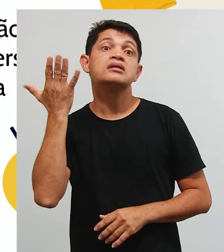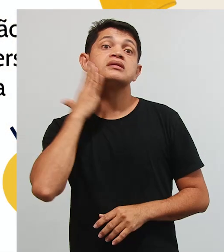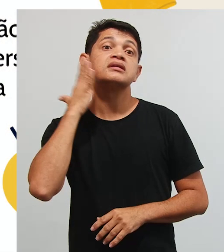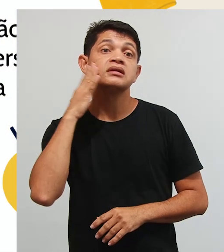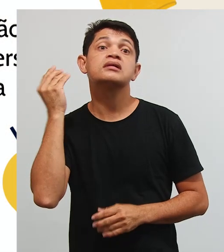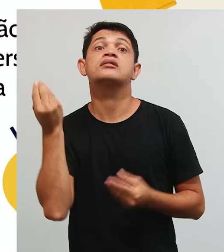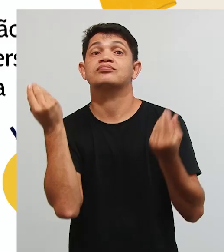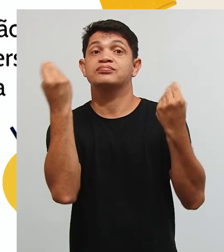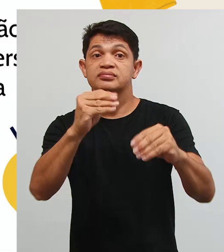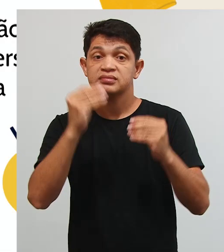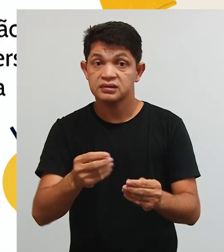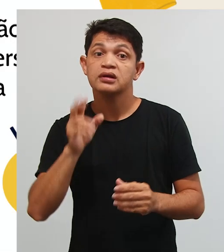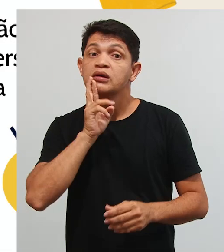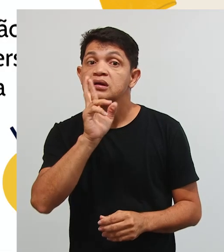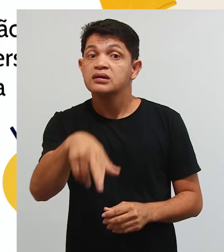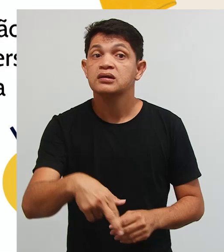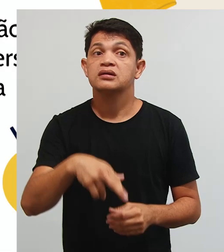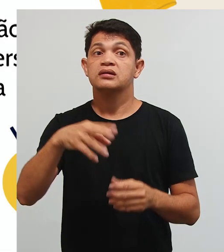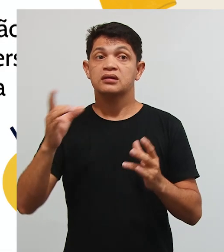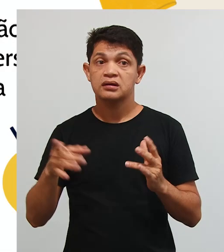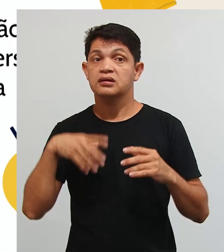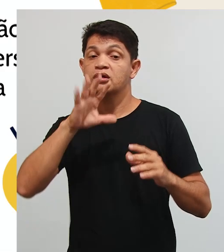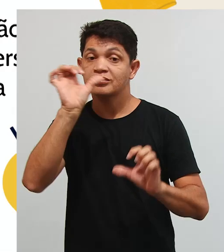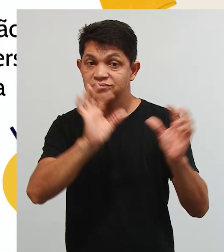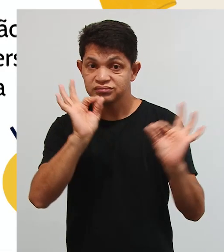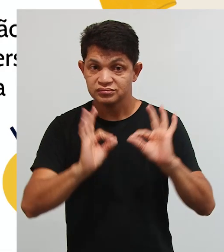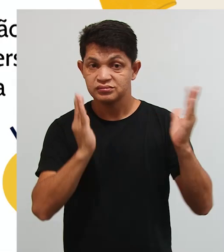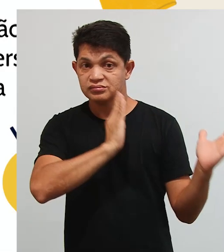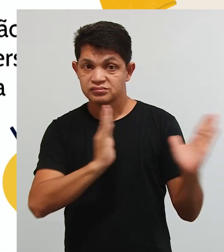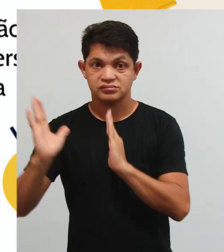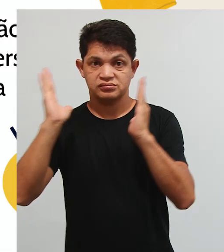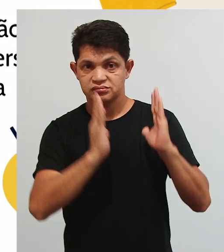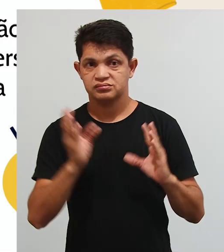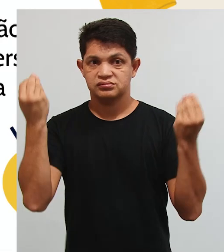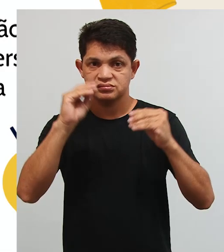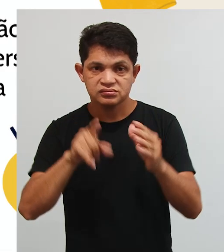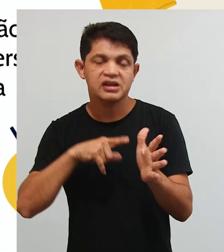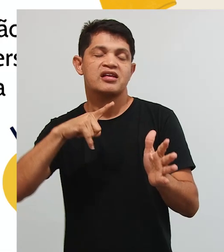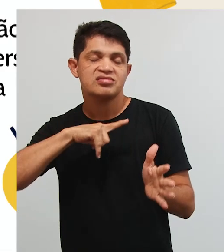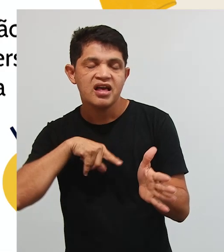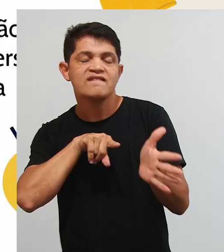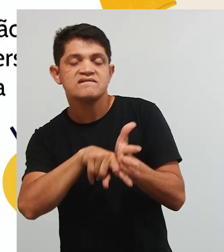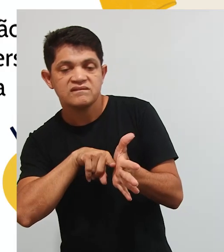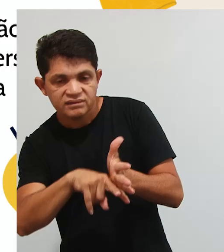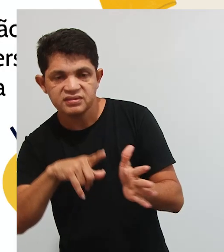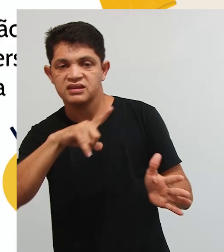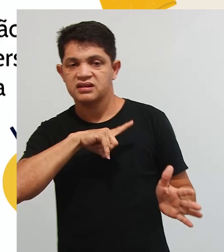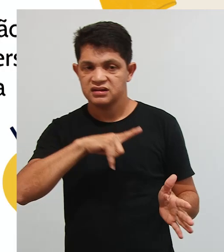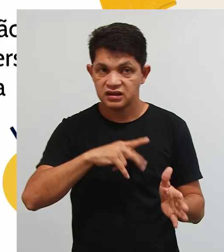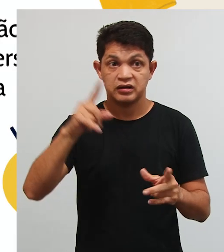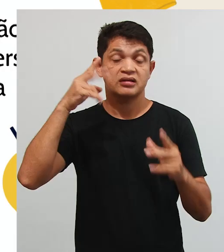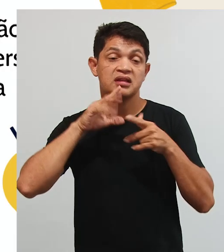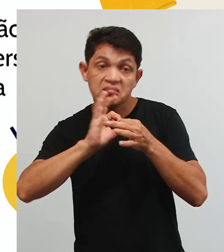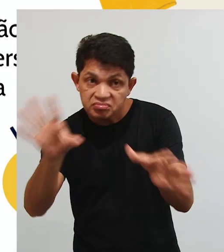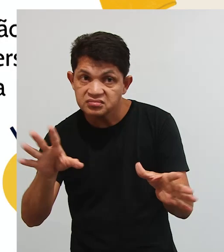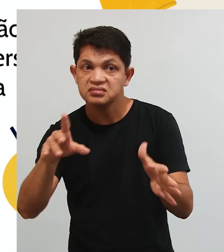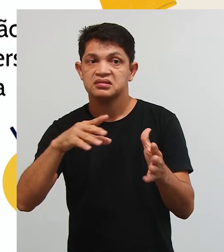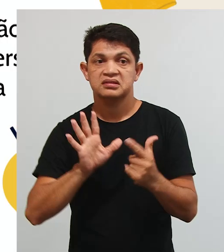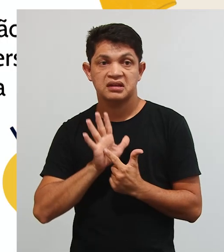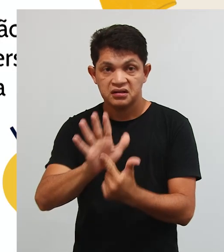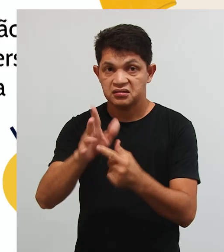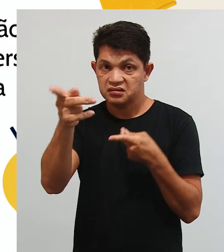O curso foi de 20 horas, ele pode ser de 40 horas, ele pode ser um curso à distância, ele pode ser um curso presencial, então ele